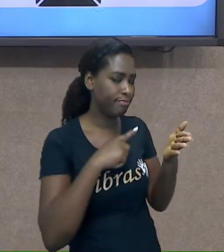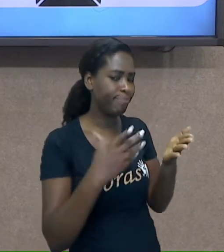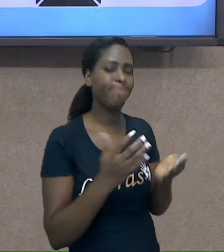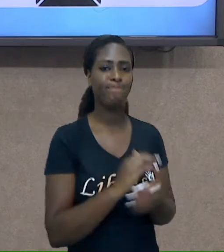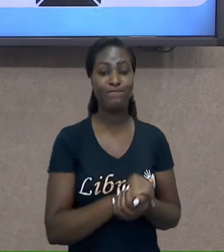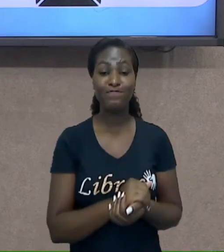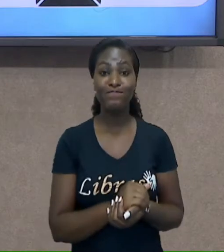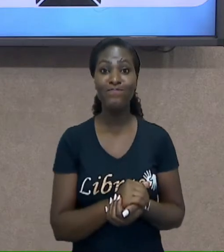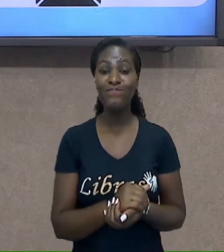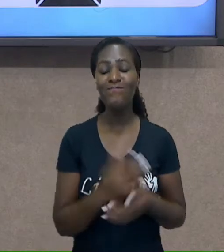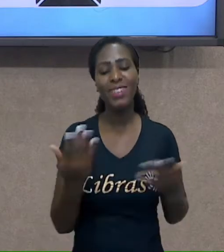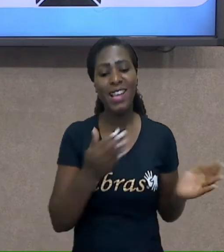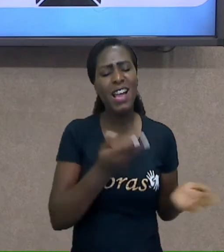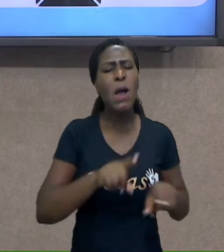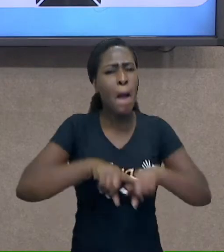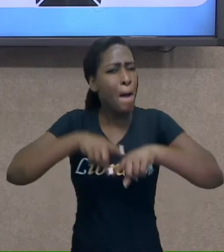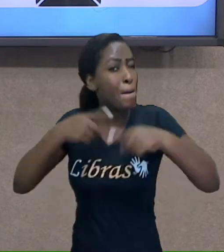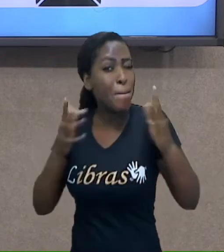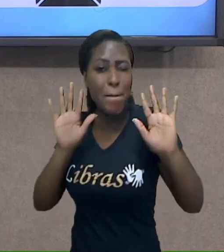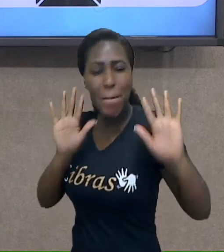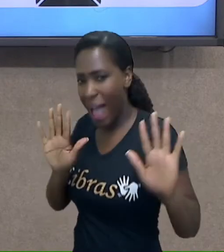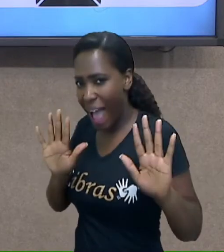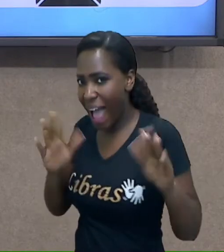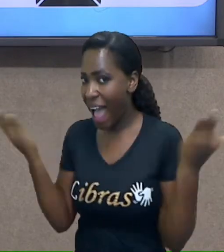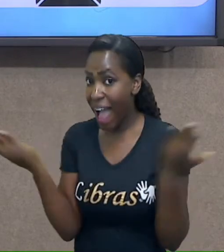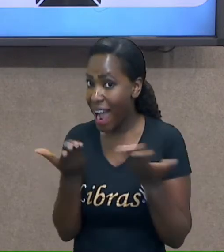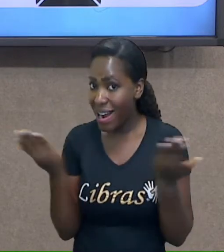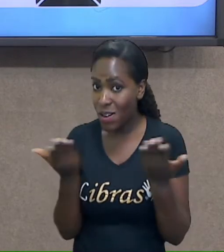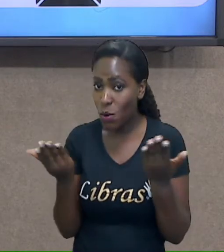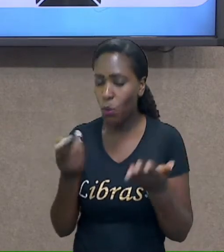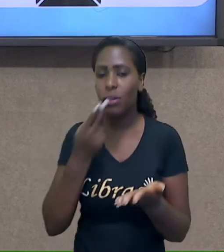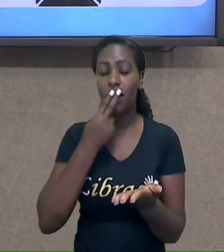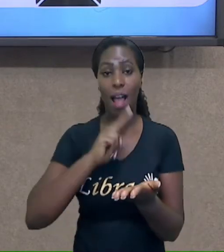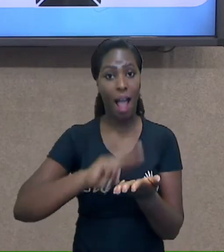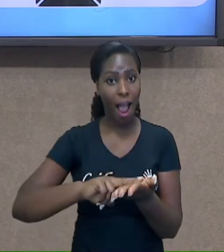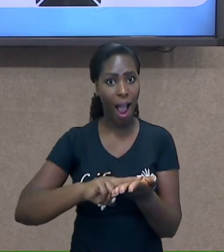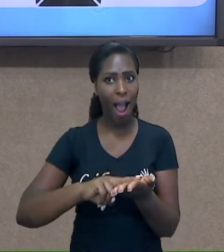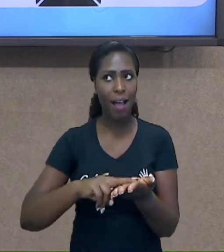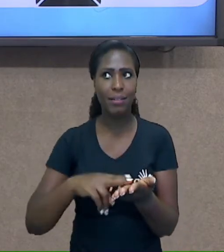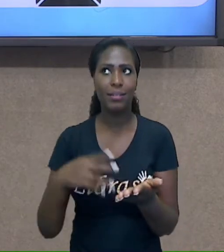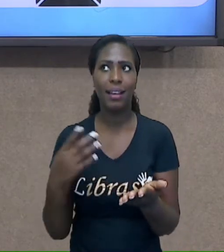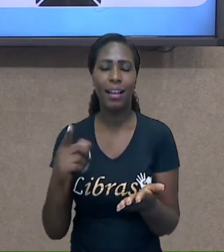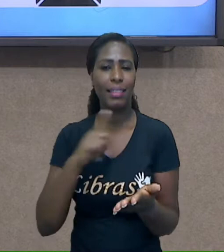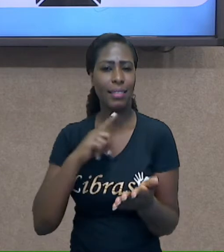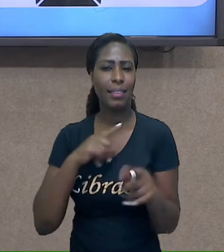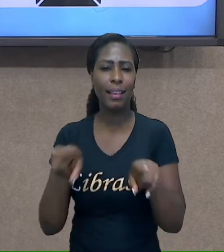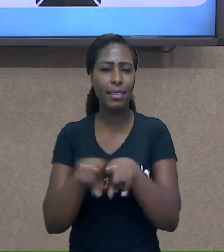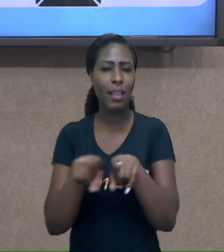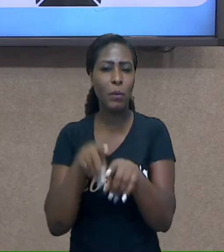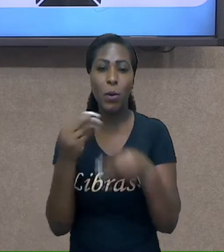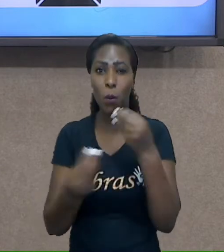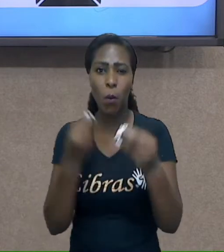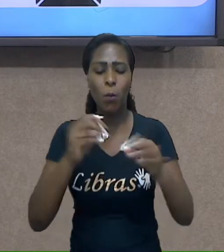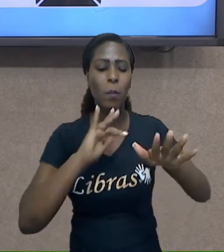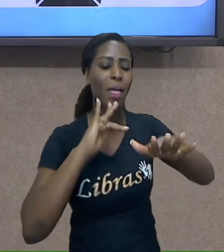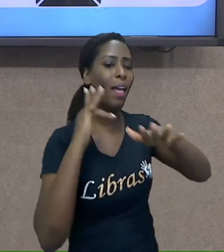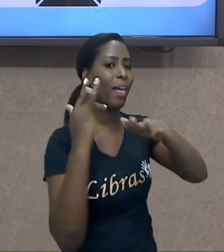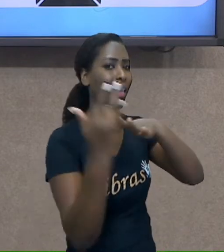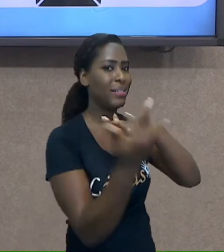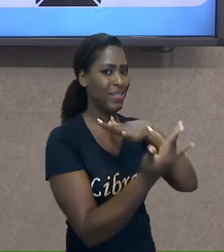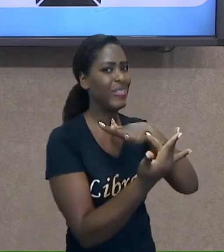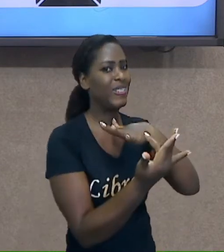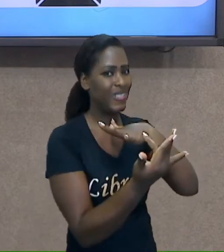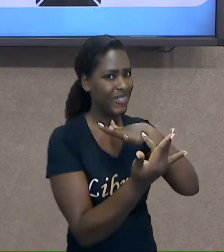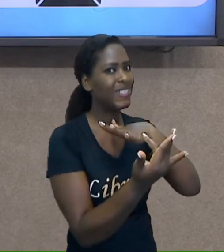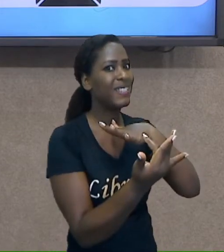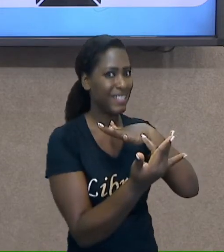a era digital. Hoje é muito comum enviar essas mensagens, de reclamação